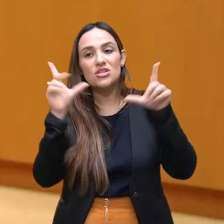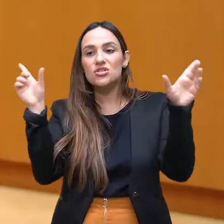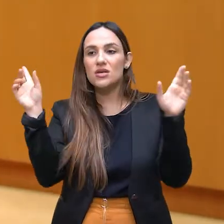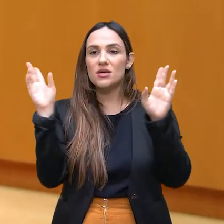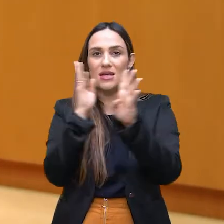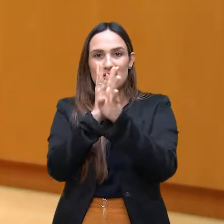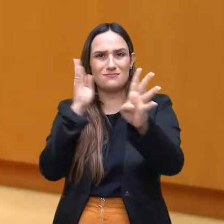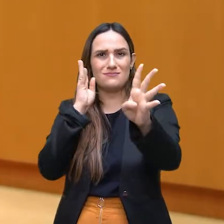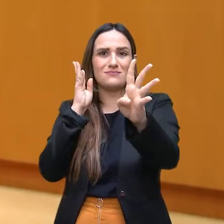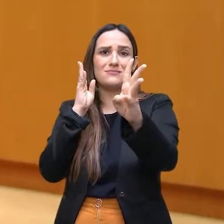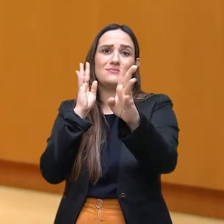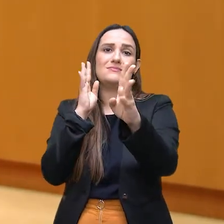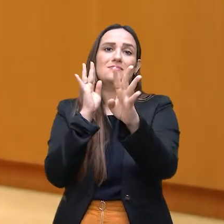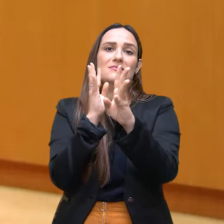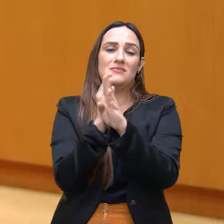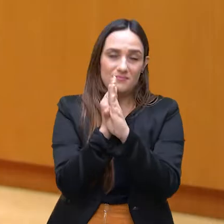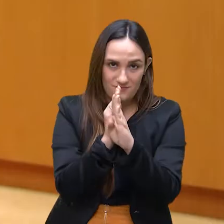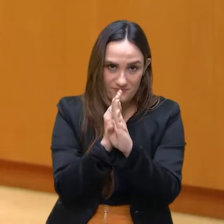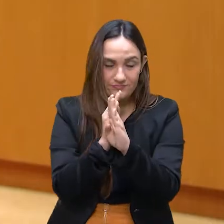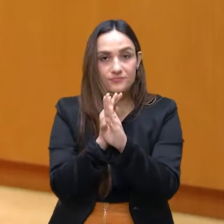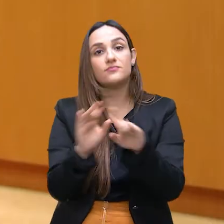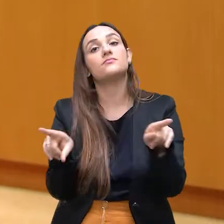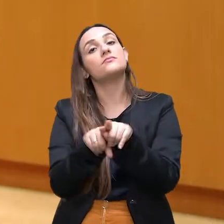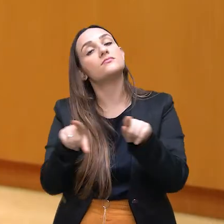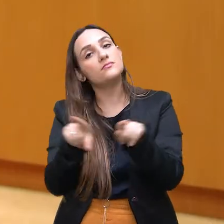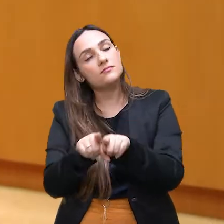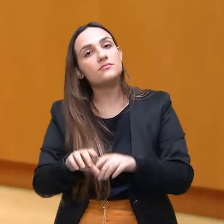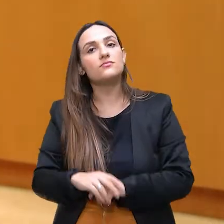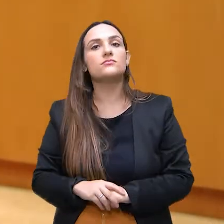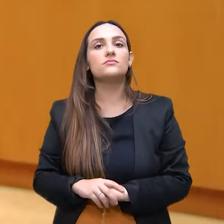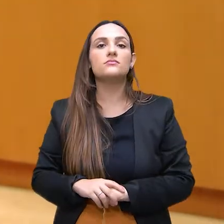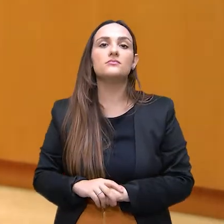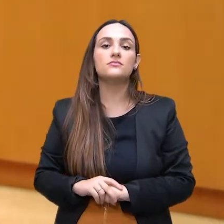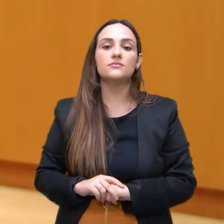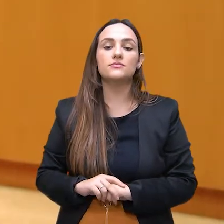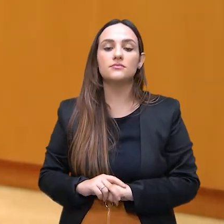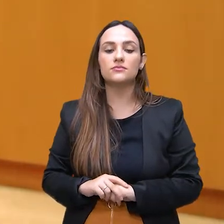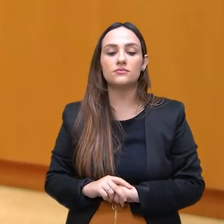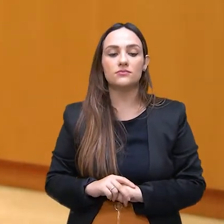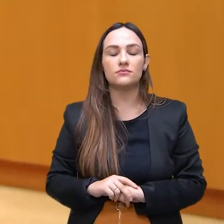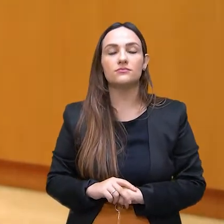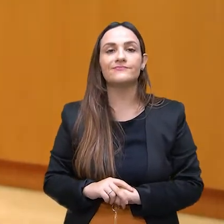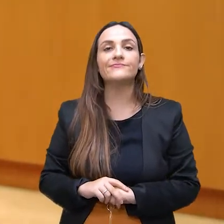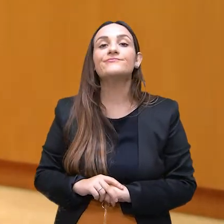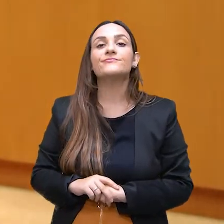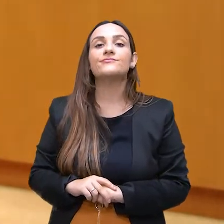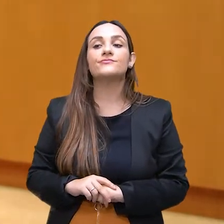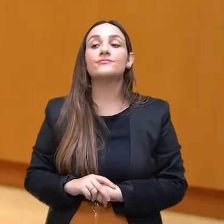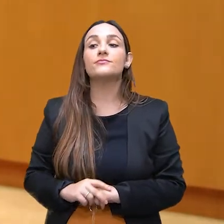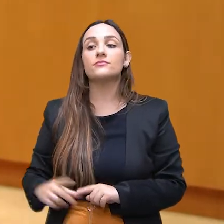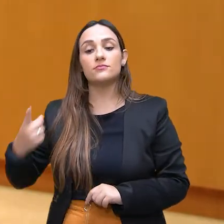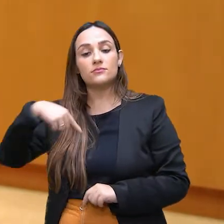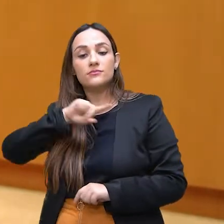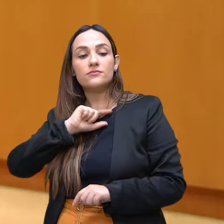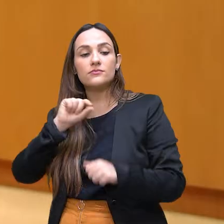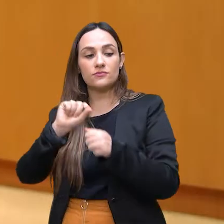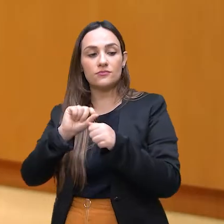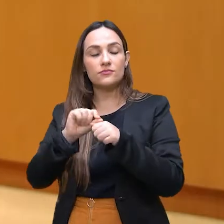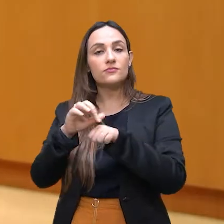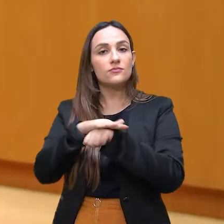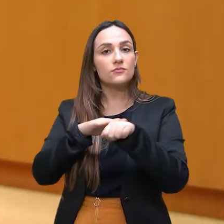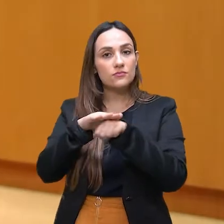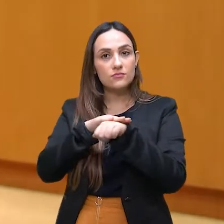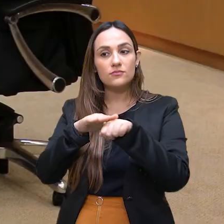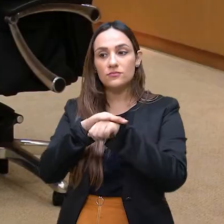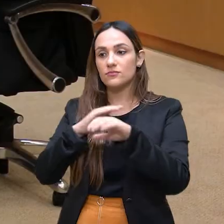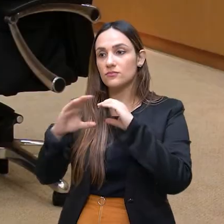espera. Nós conseguimos também regularizar, através de inserções e comunicações feitas pelo